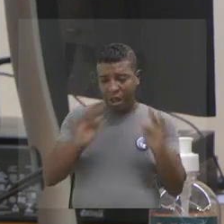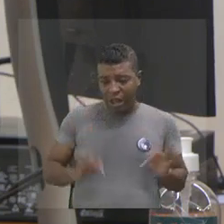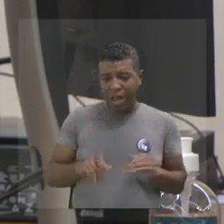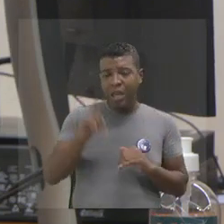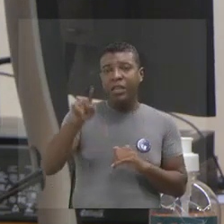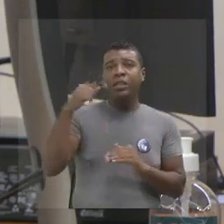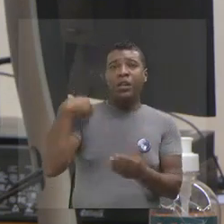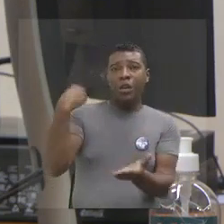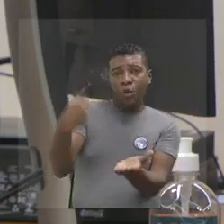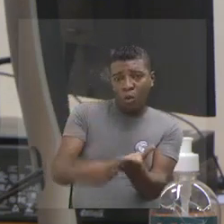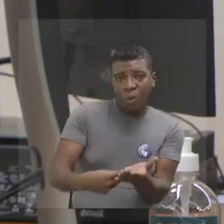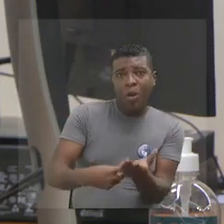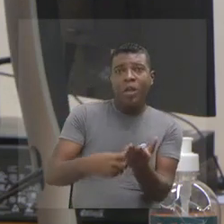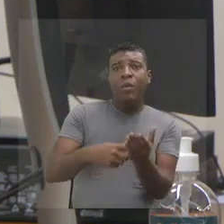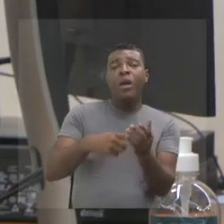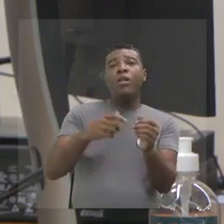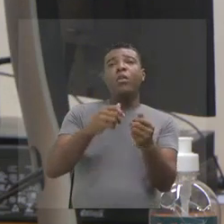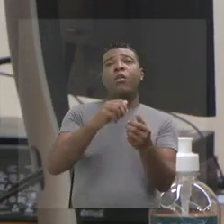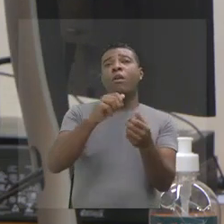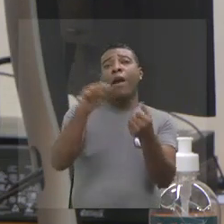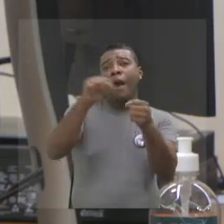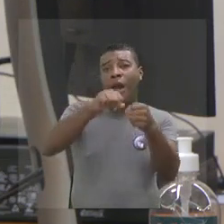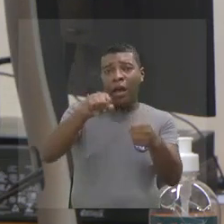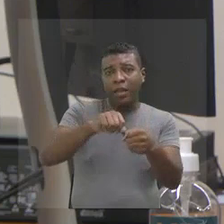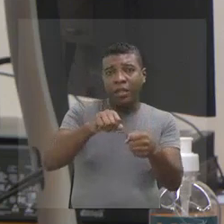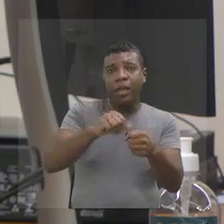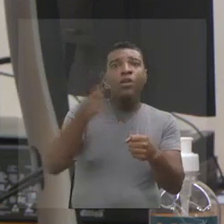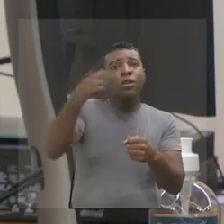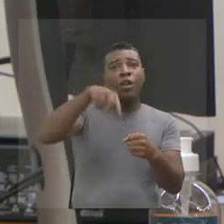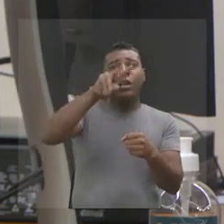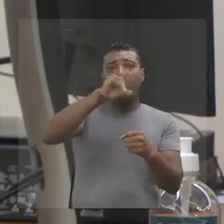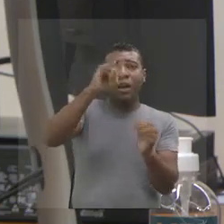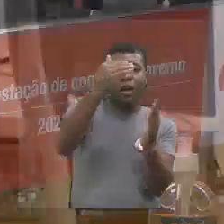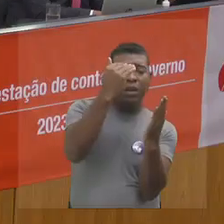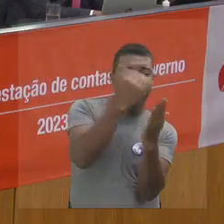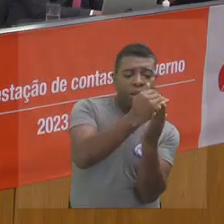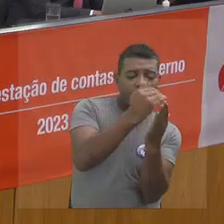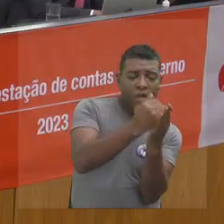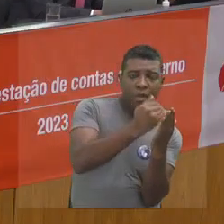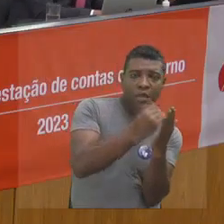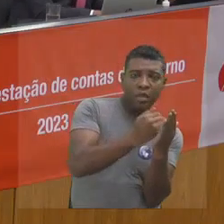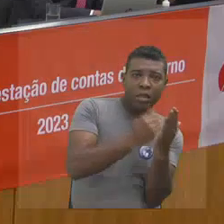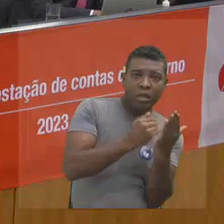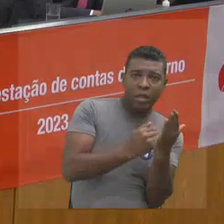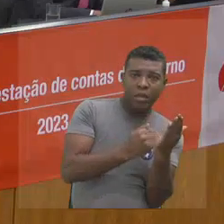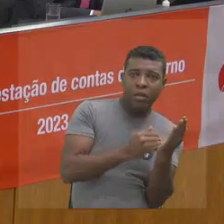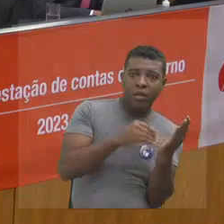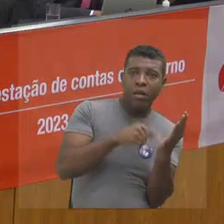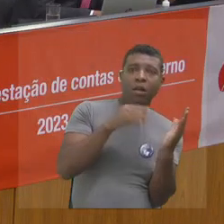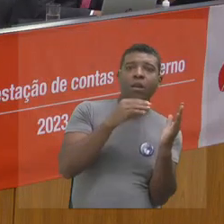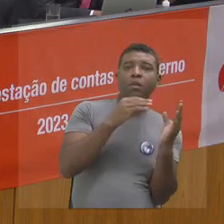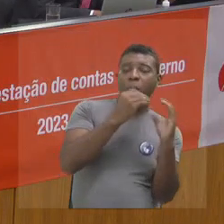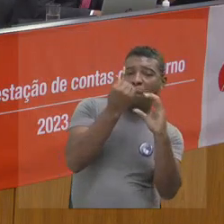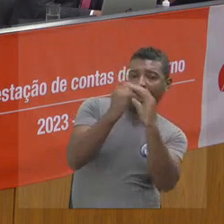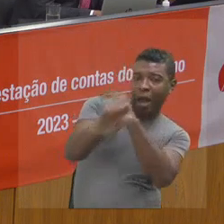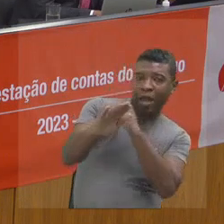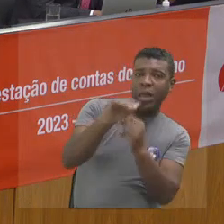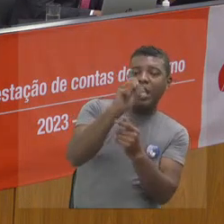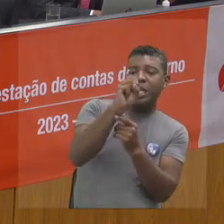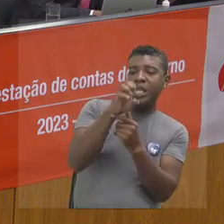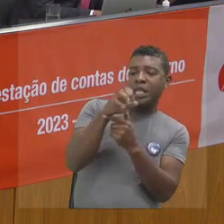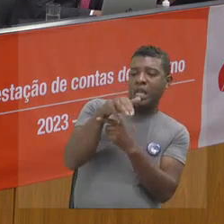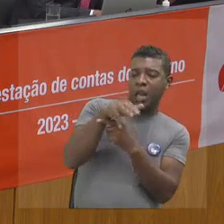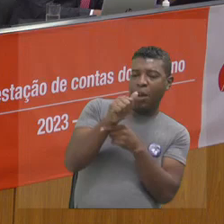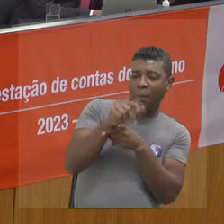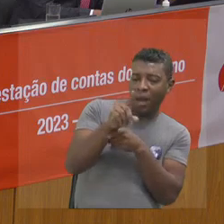as nossas ações tranquilo de que nós vamos pautar é para que essa imagem possa nos ajudar em tudo que for possível e sei que os novos